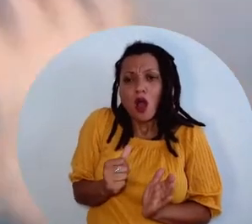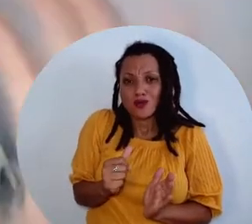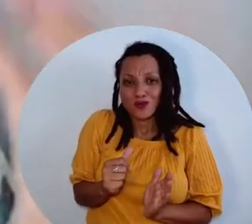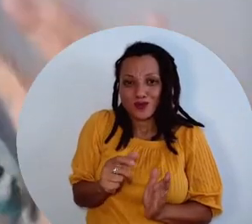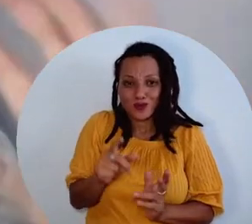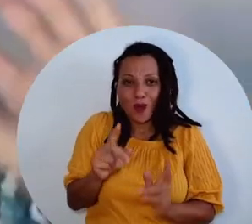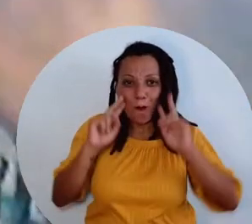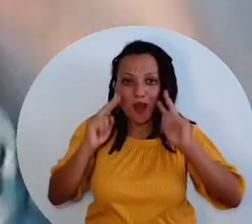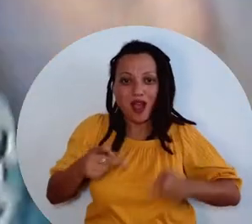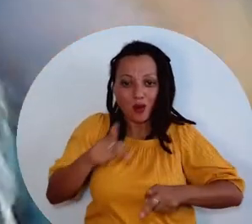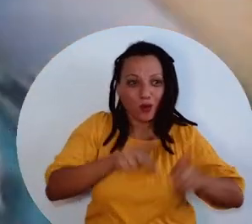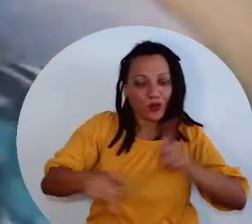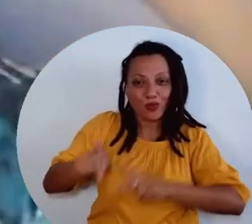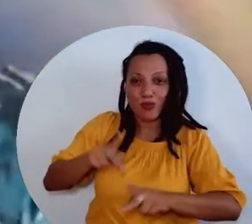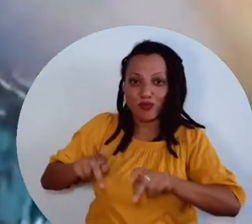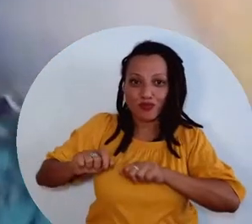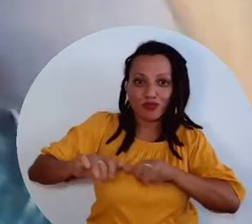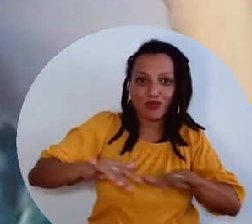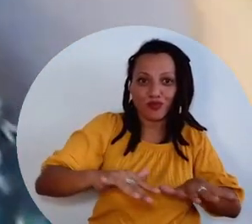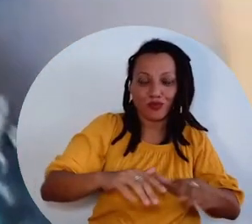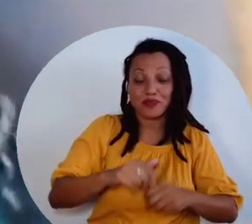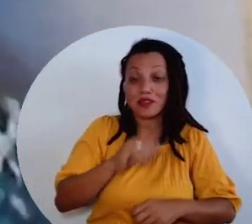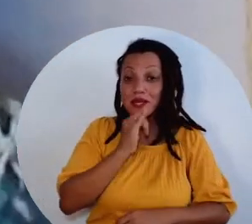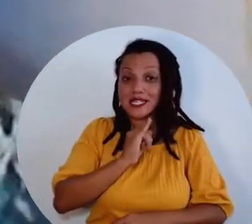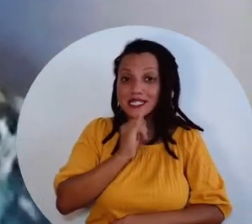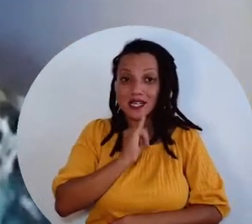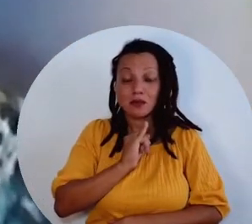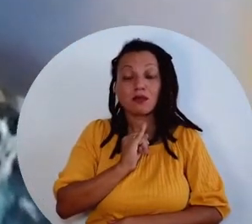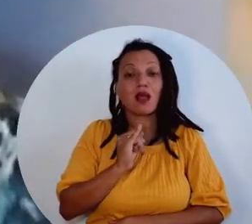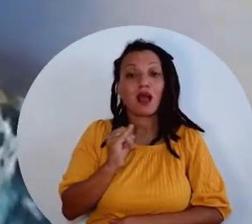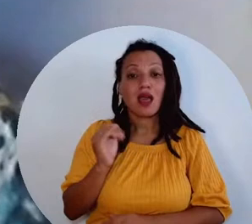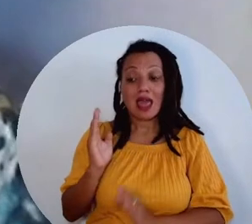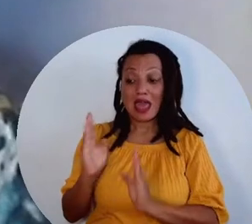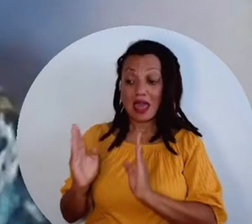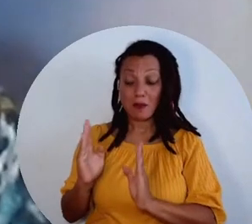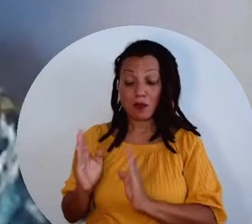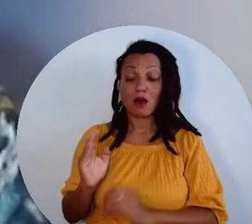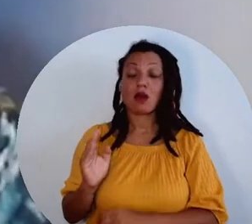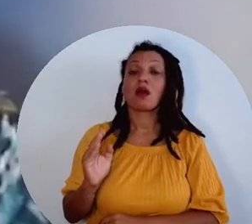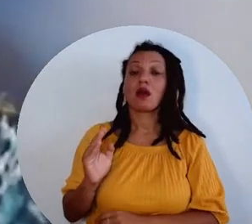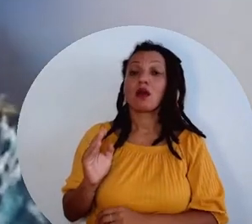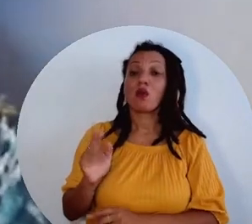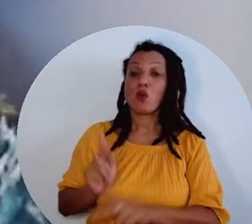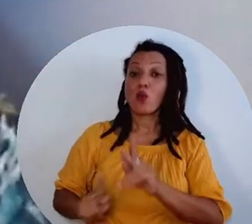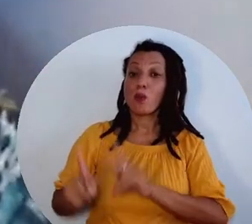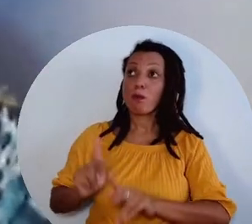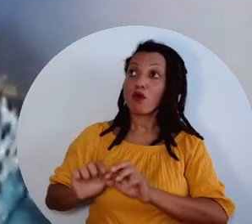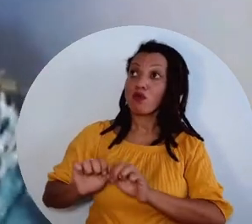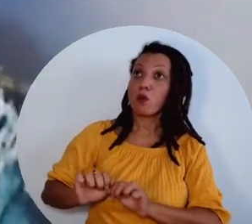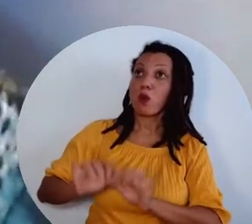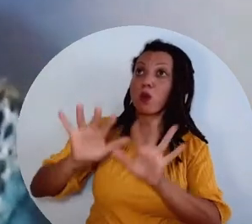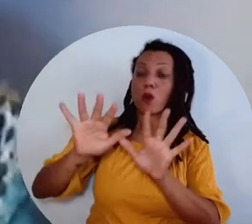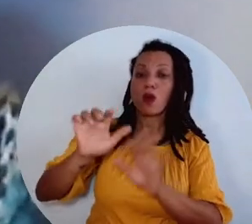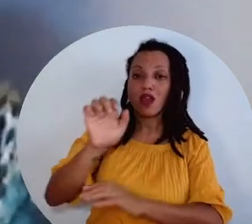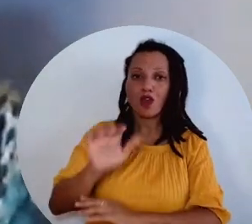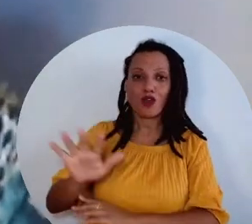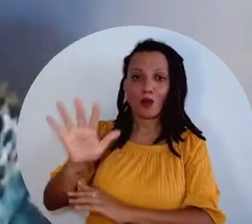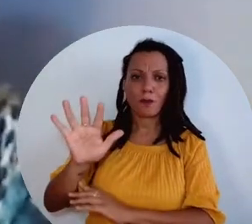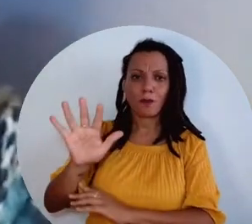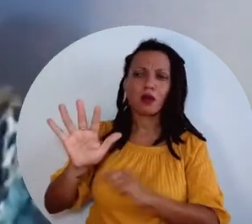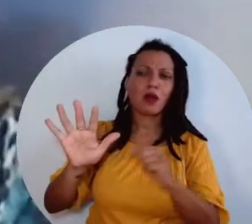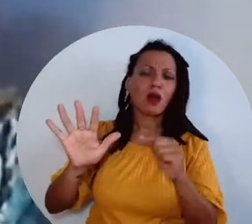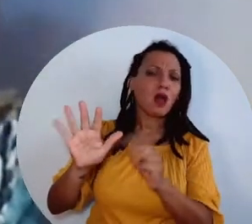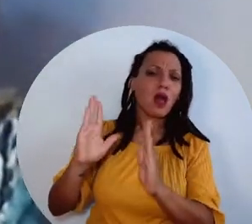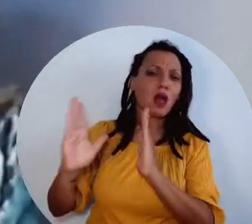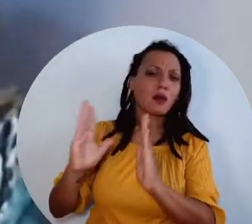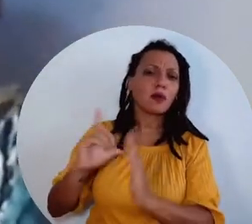Né? Então, para ele, nesses primeiros momentos em que o ser humano já está ali, ó, povoando o território da Europa, o que que